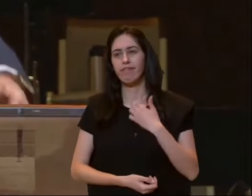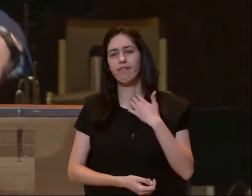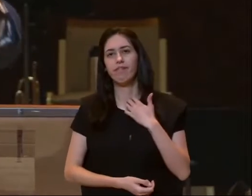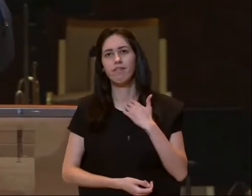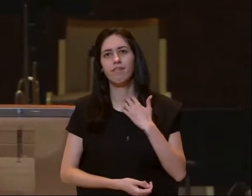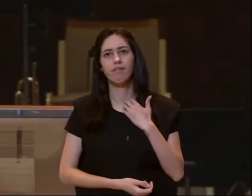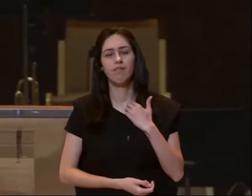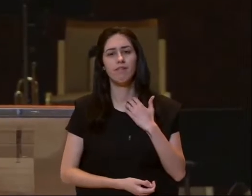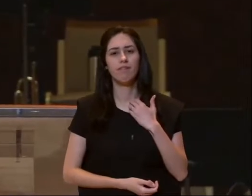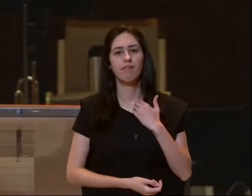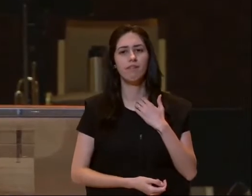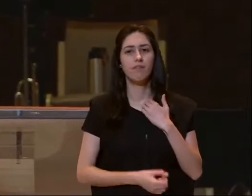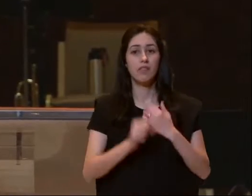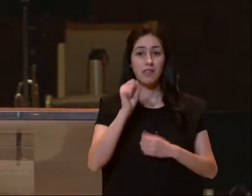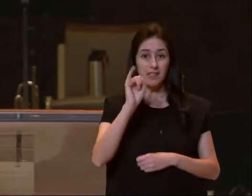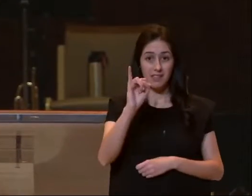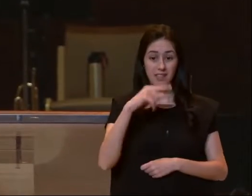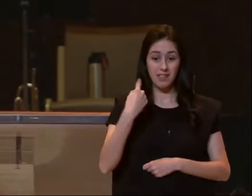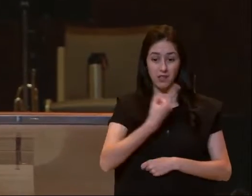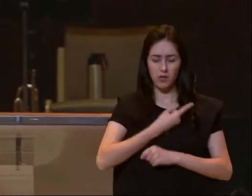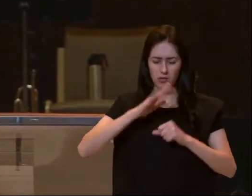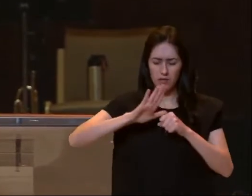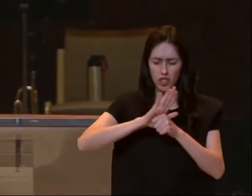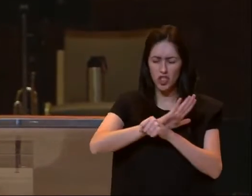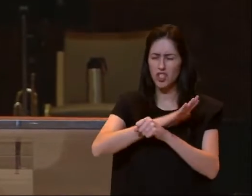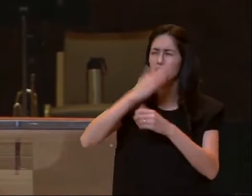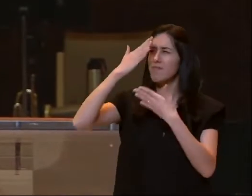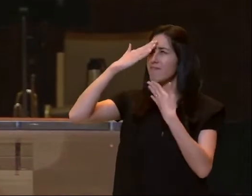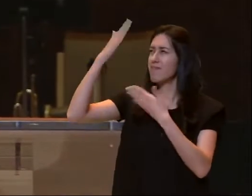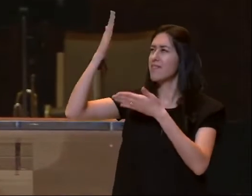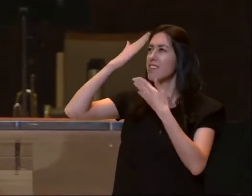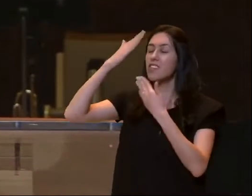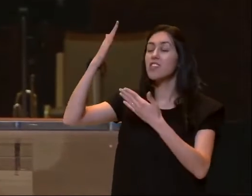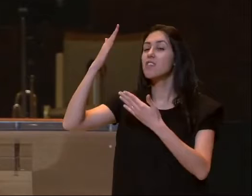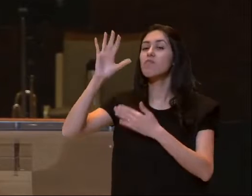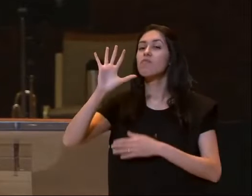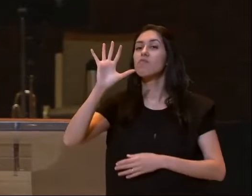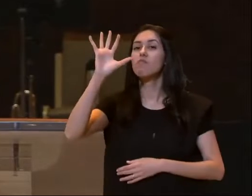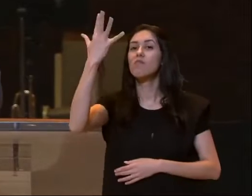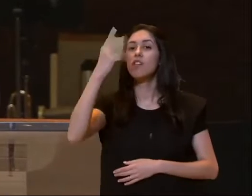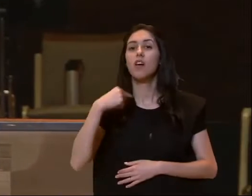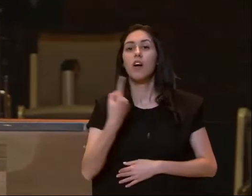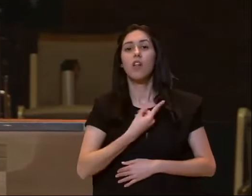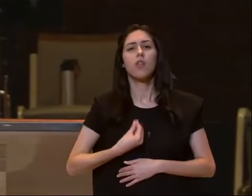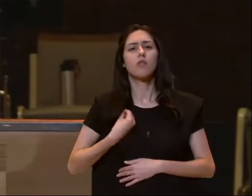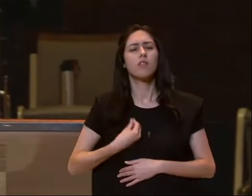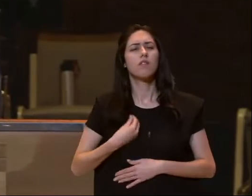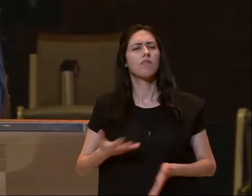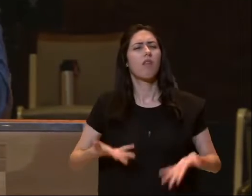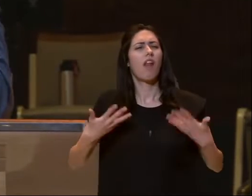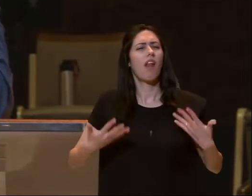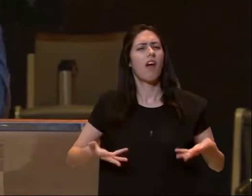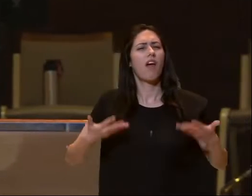Quando nos transbordamos de gratidão, a nossa vida se torna mais leve.